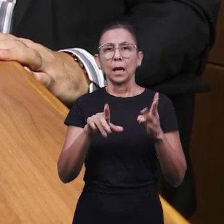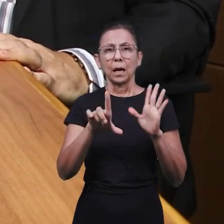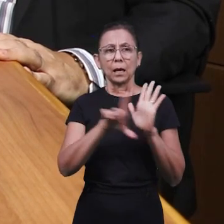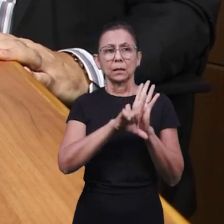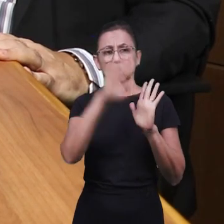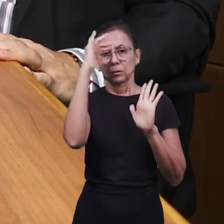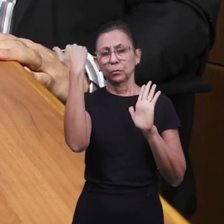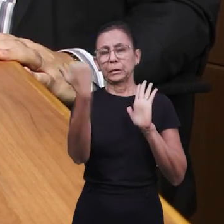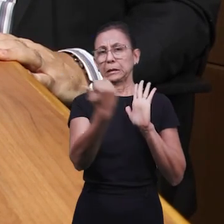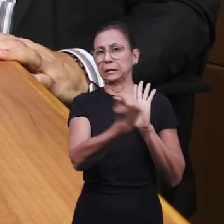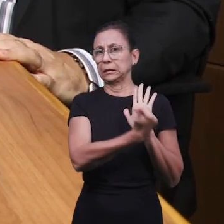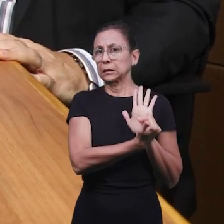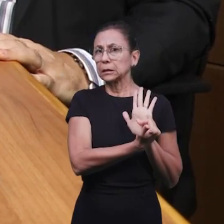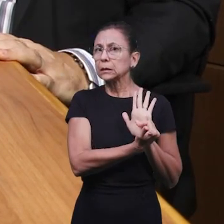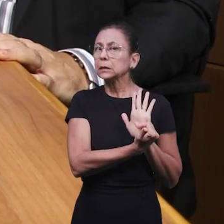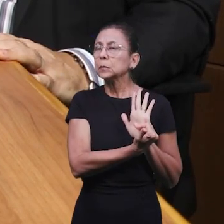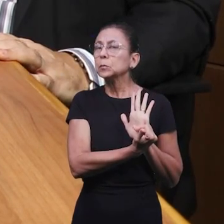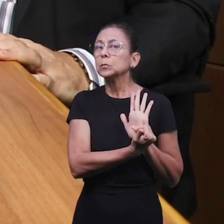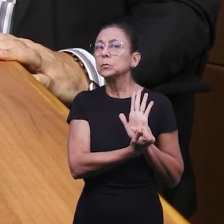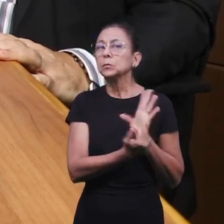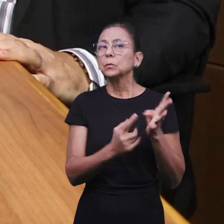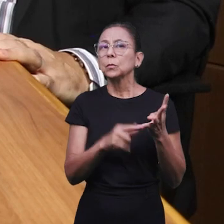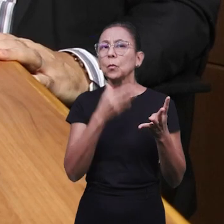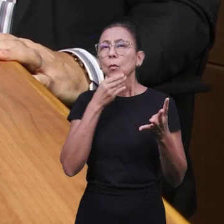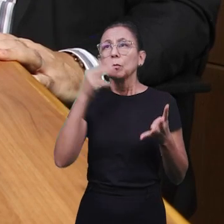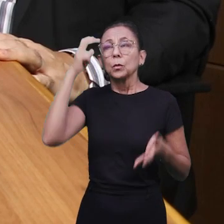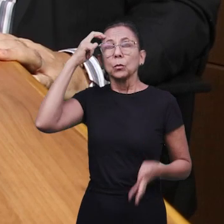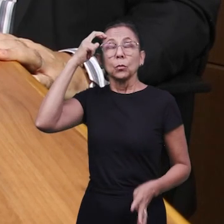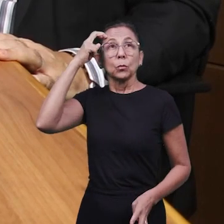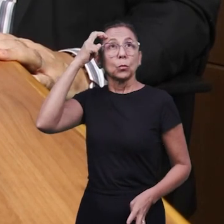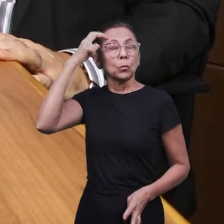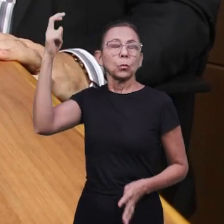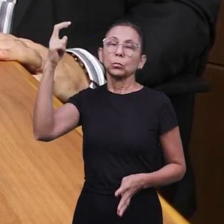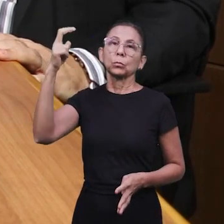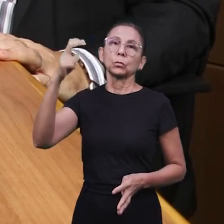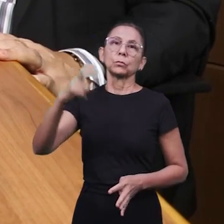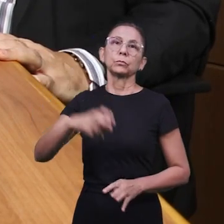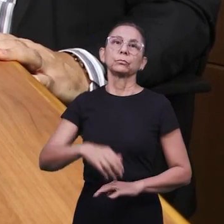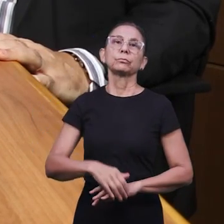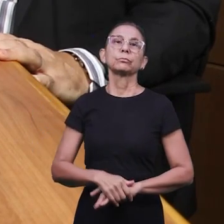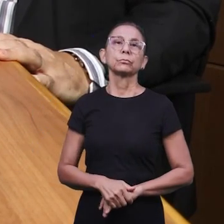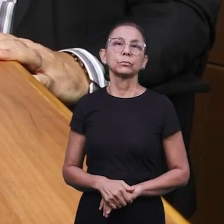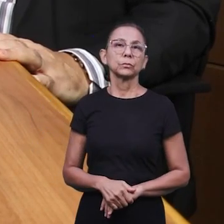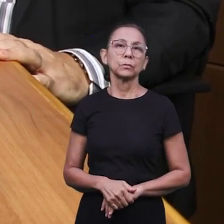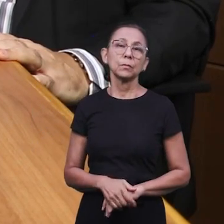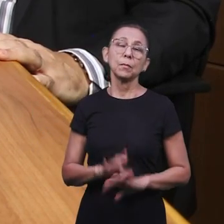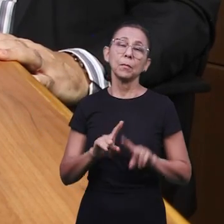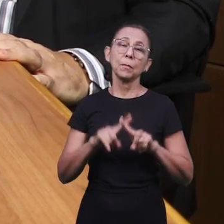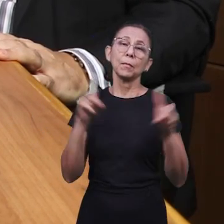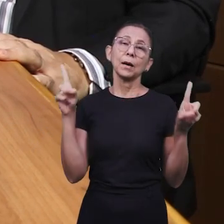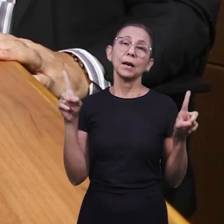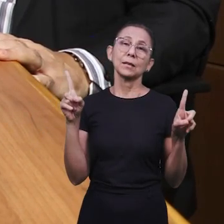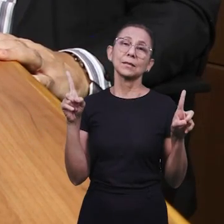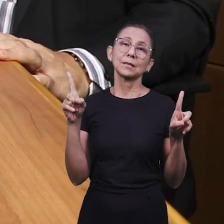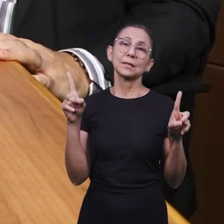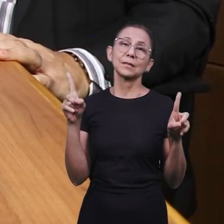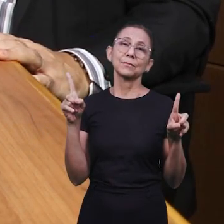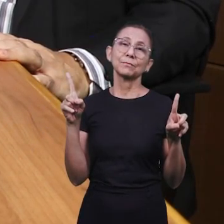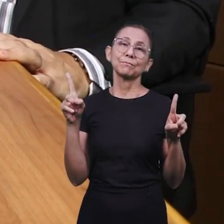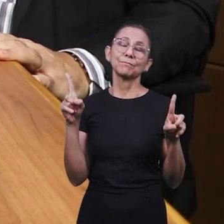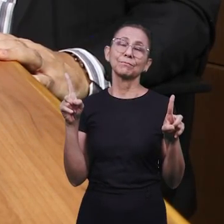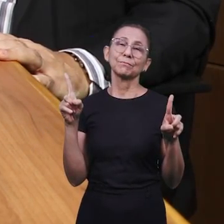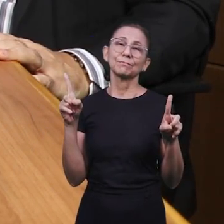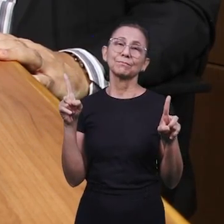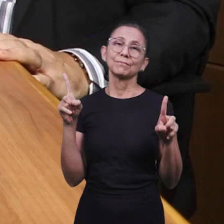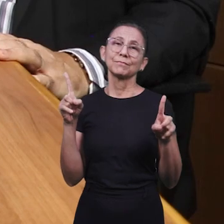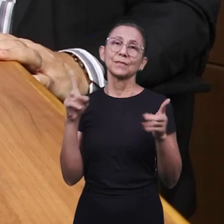um homem extremamente capaz. Ele tinha tudo, ele só não tinha Jesus. O que faltava para